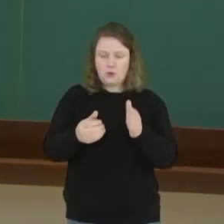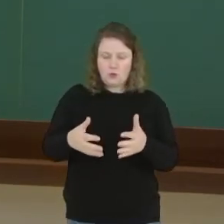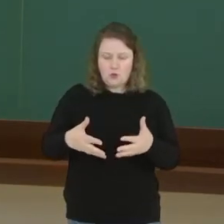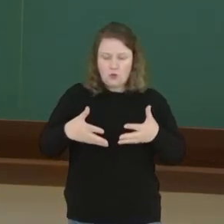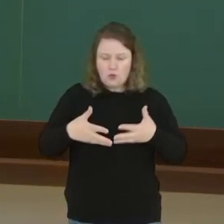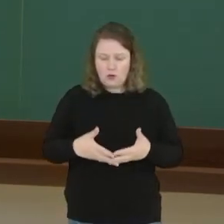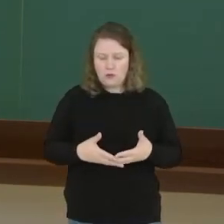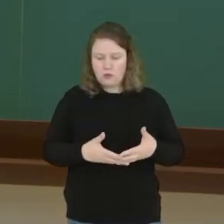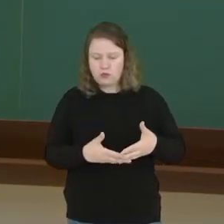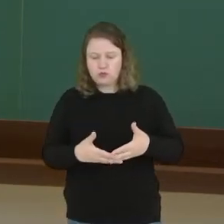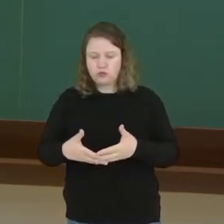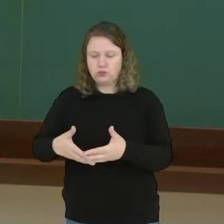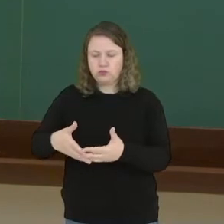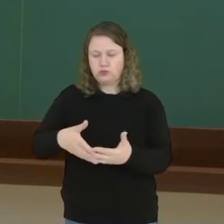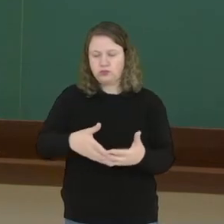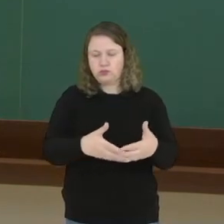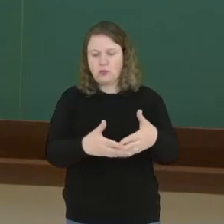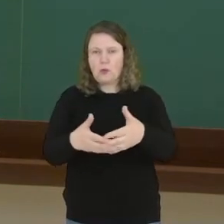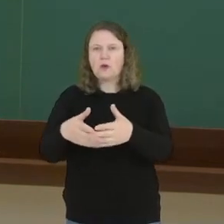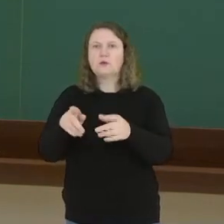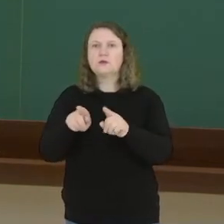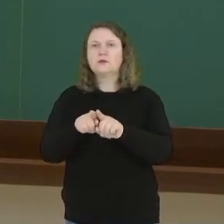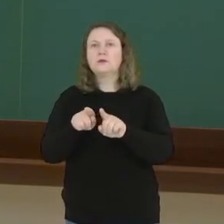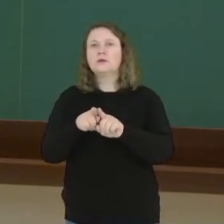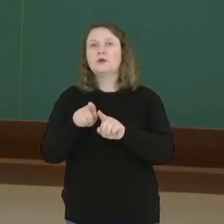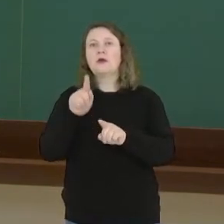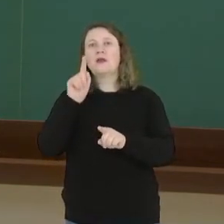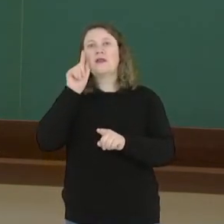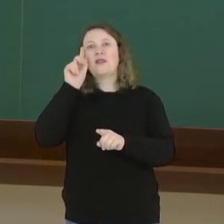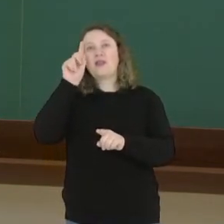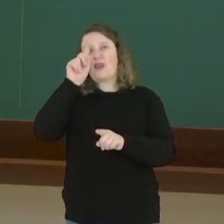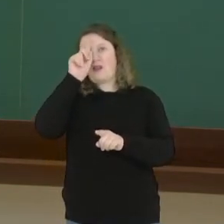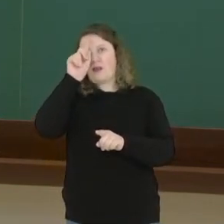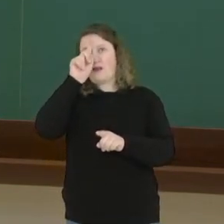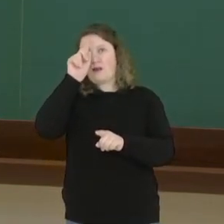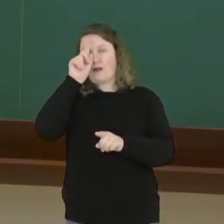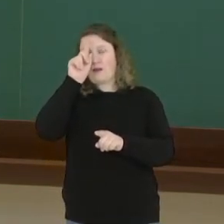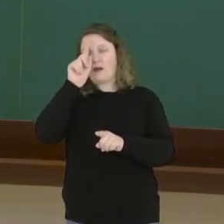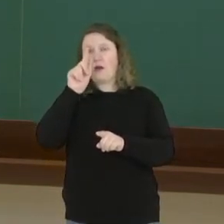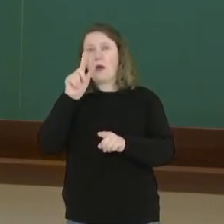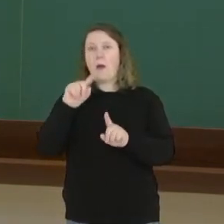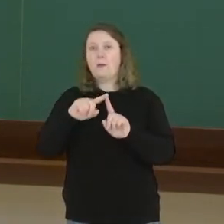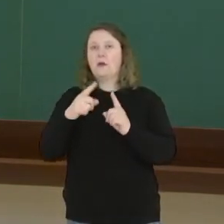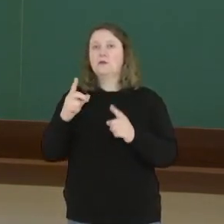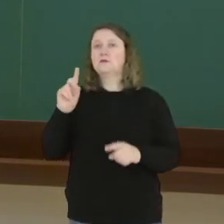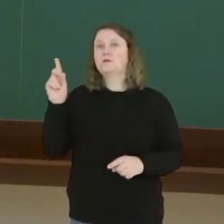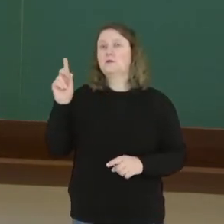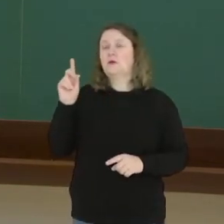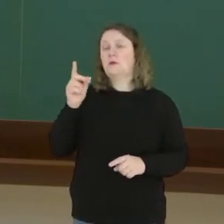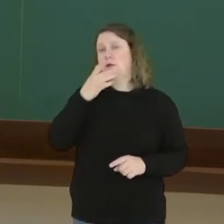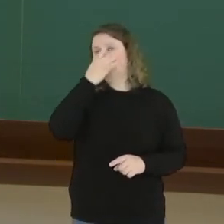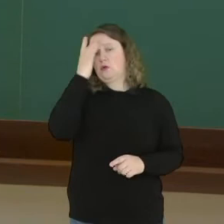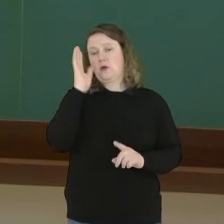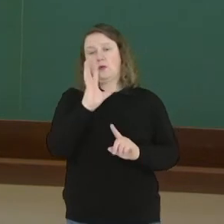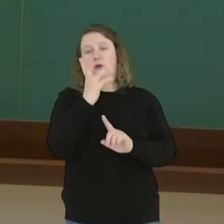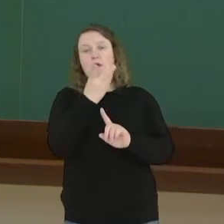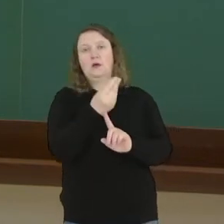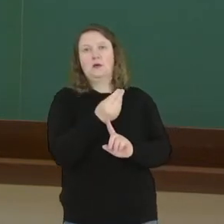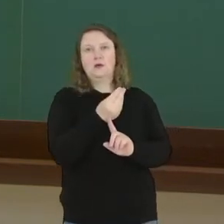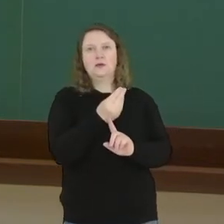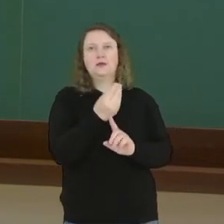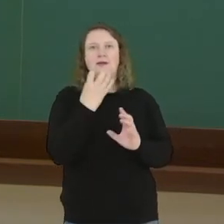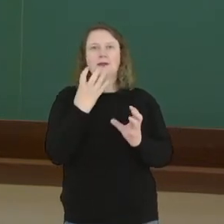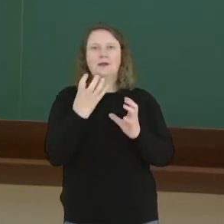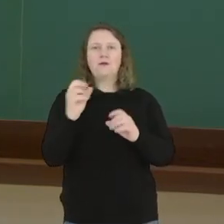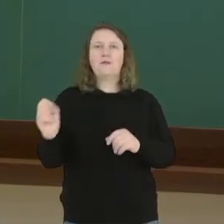período de artistas renascentistas que estavam buscando valorizar a cultura greco-romana. Aí tudo bem, mas a loba em